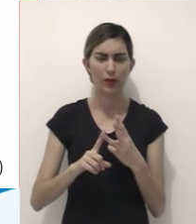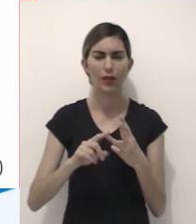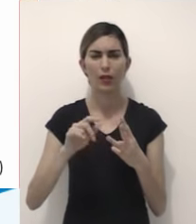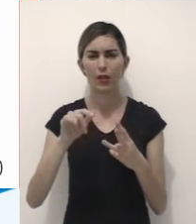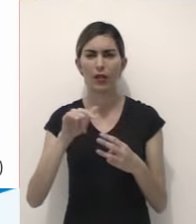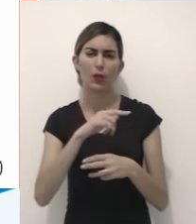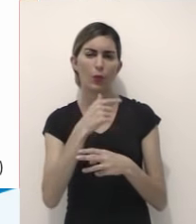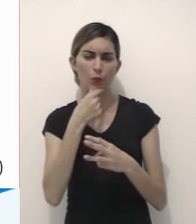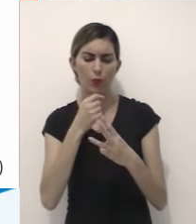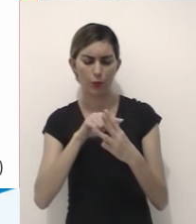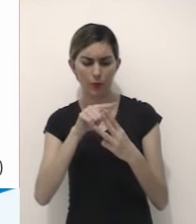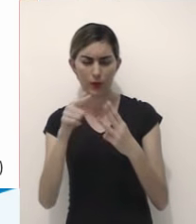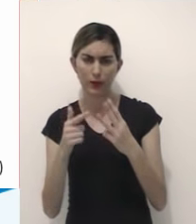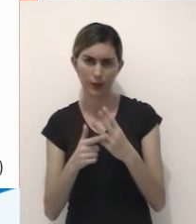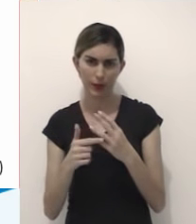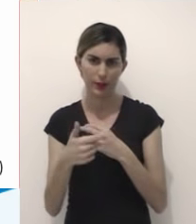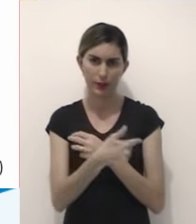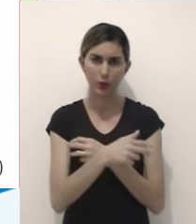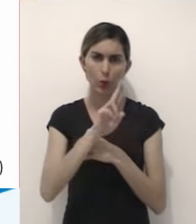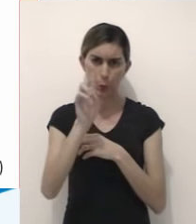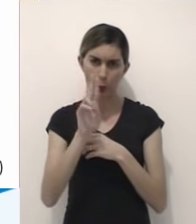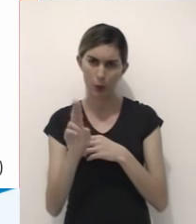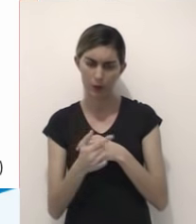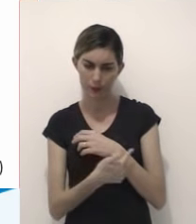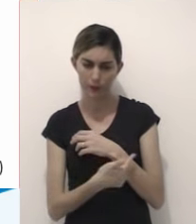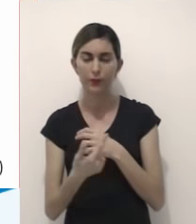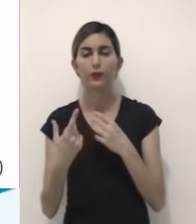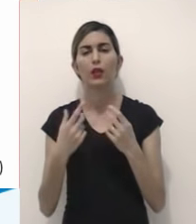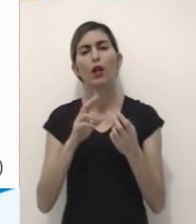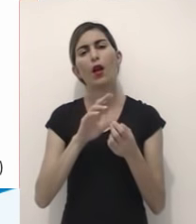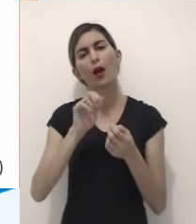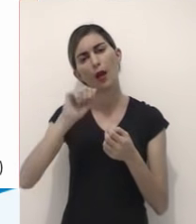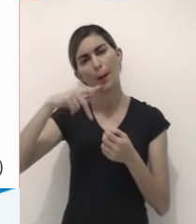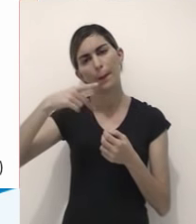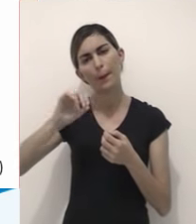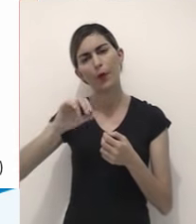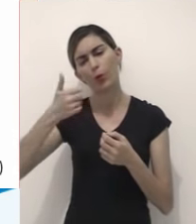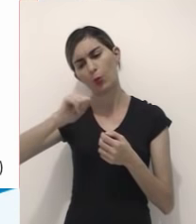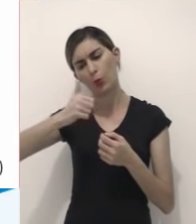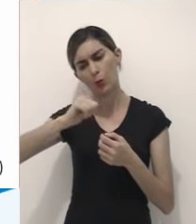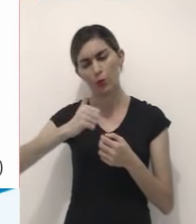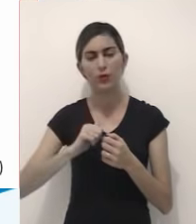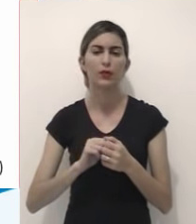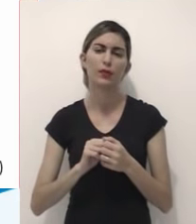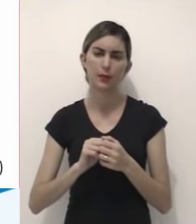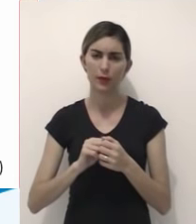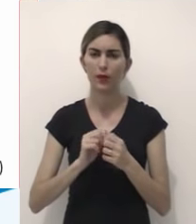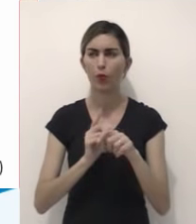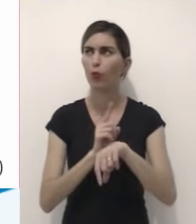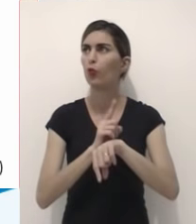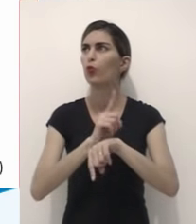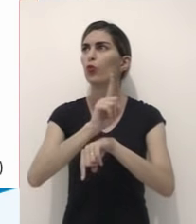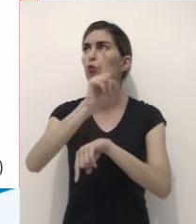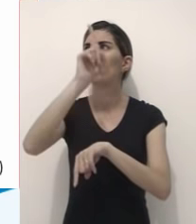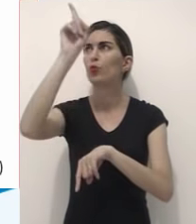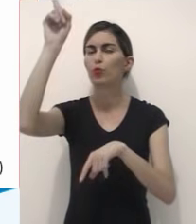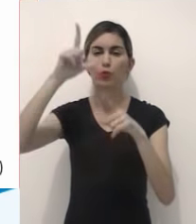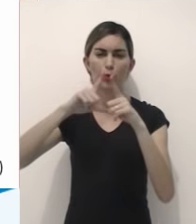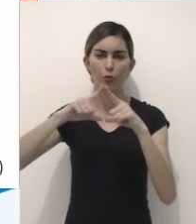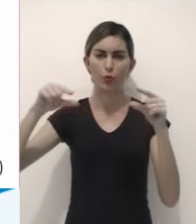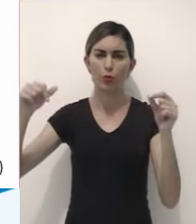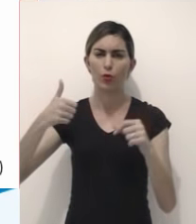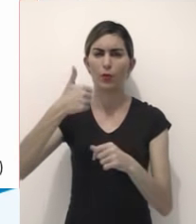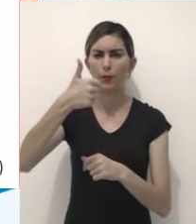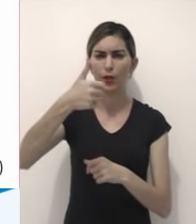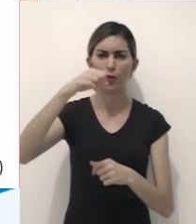ponta, Buzz Aldrin, os 3 integrantes da Apollo 11, missão tripulada enviada para a